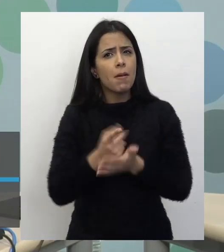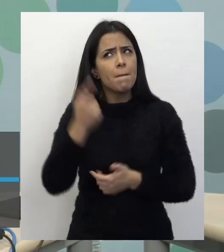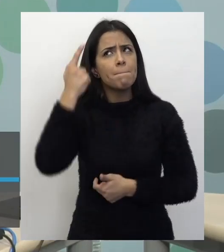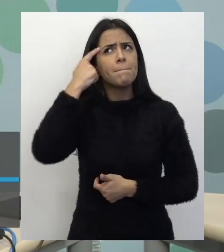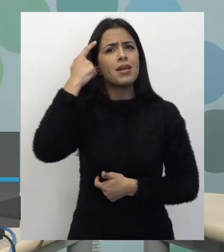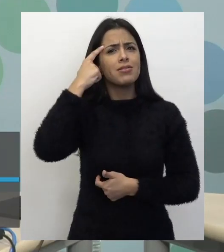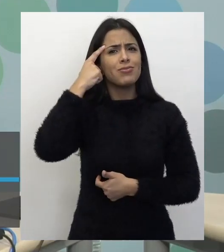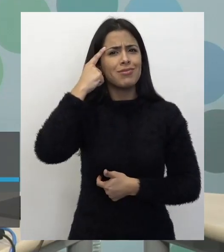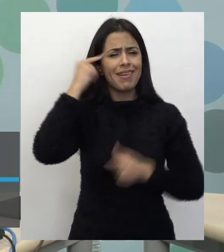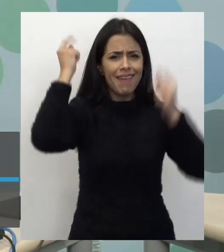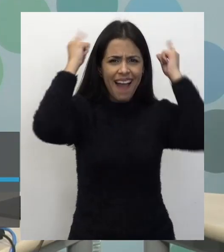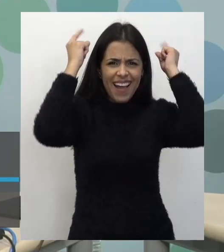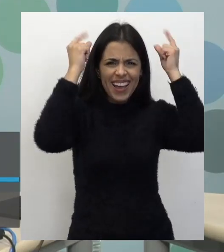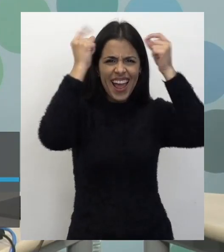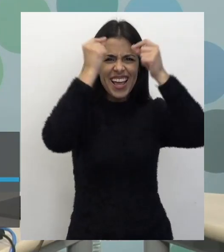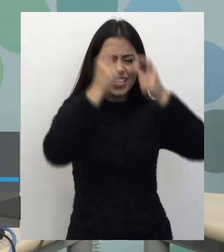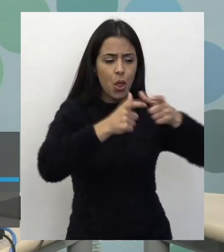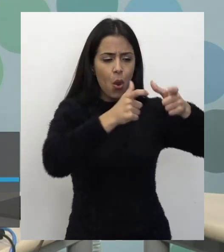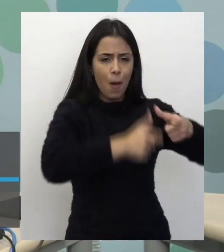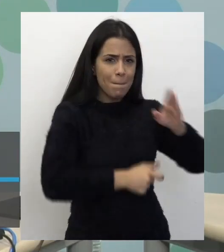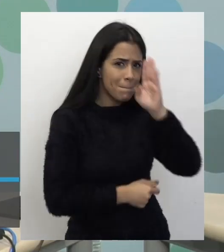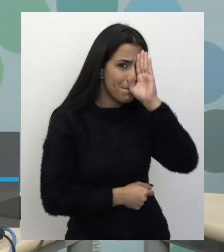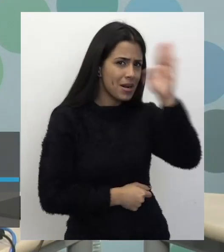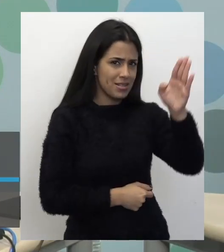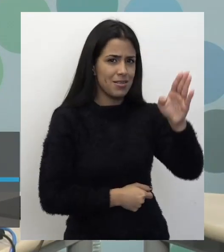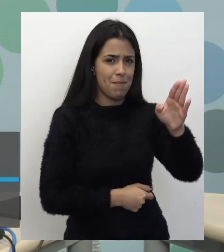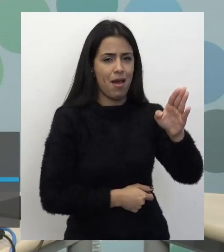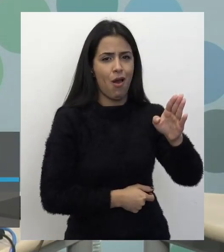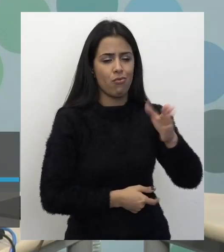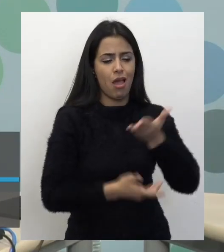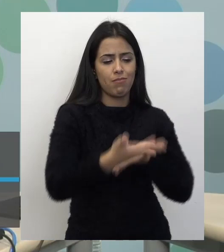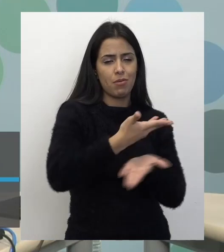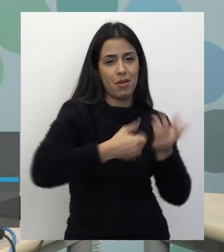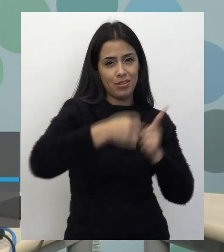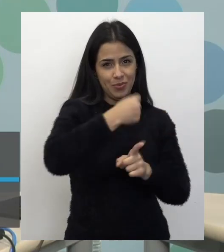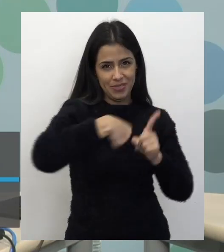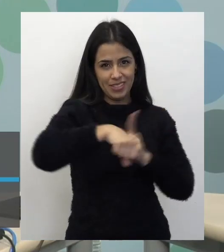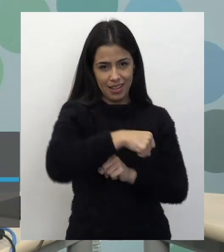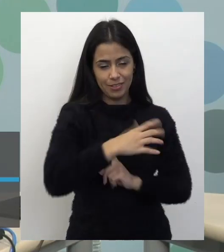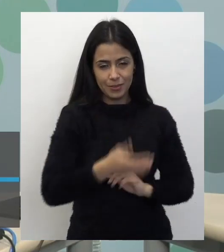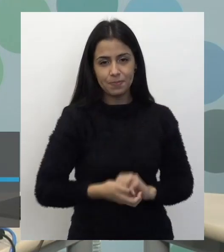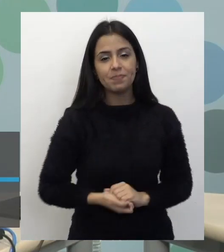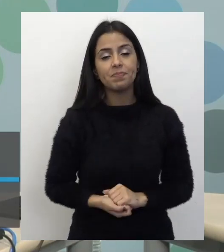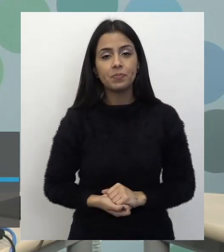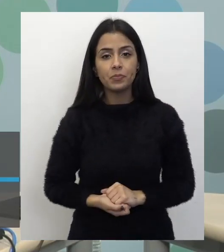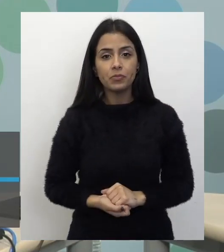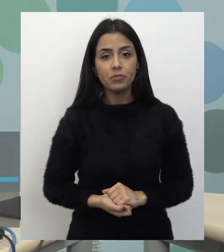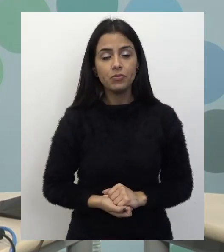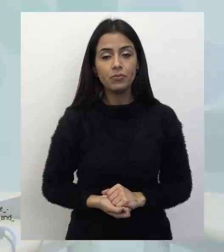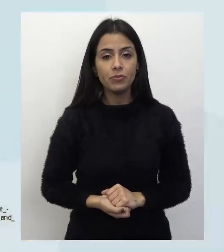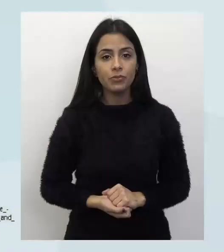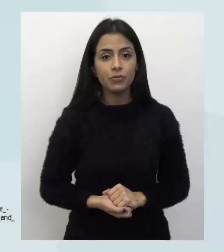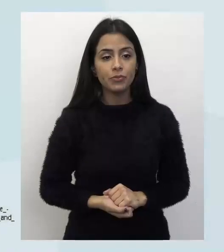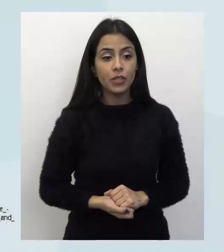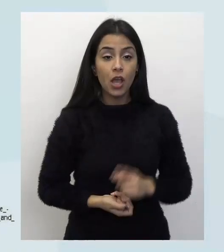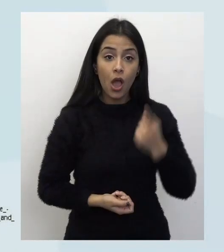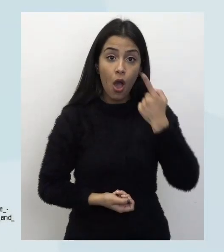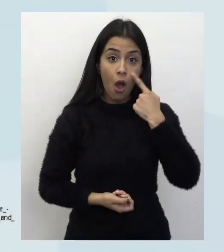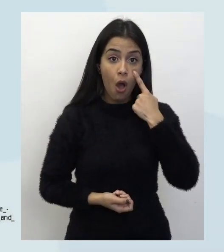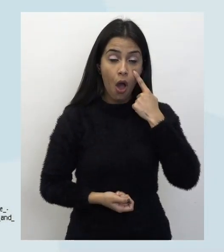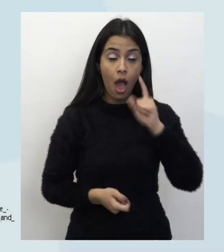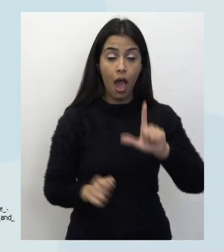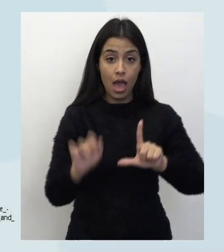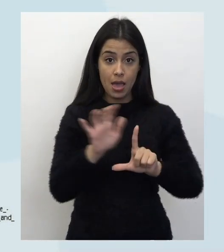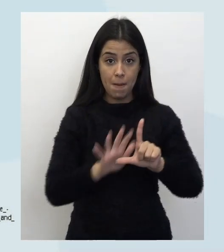berço da civilização ocidental aí, né? E como eu tinha colocado para vocês, né, olha aí a imagem,